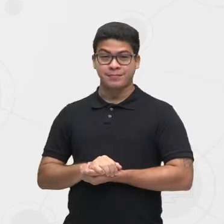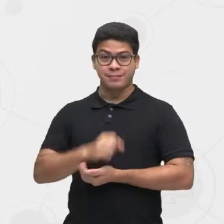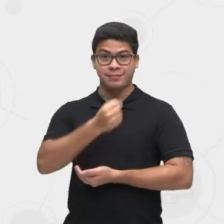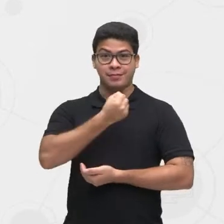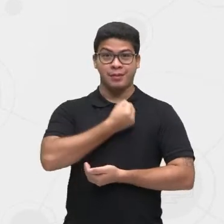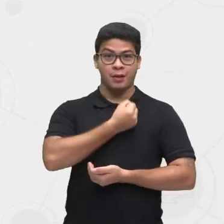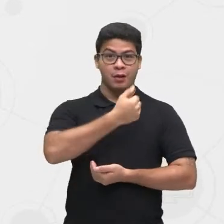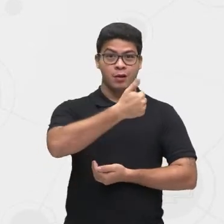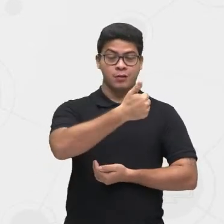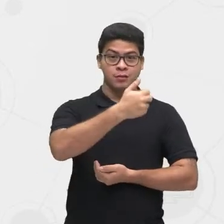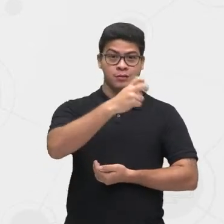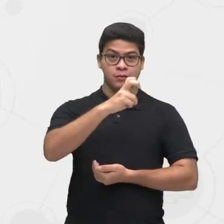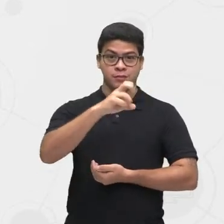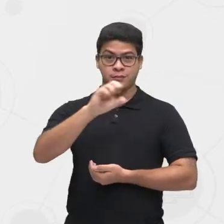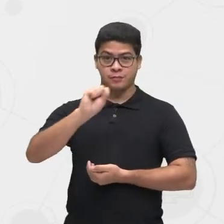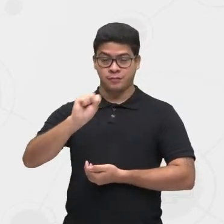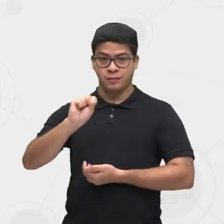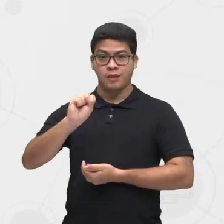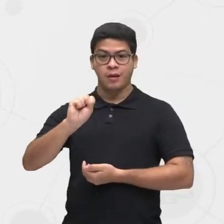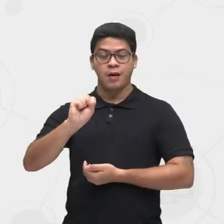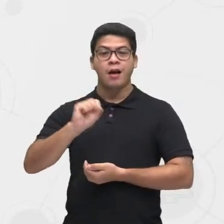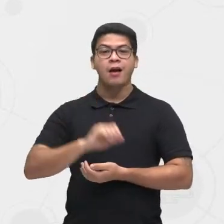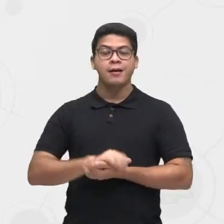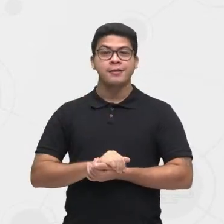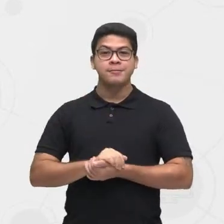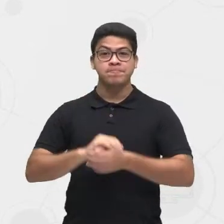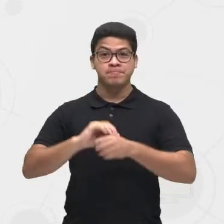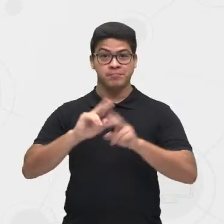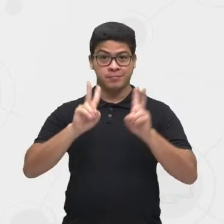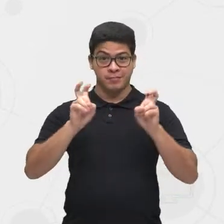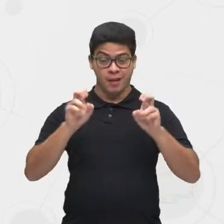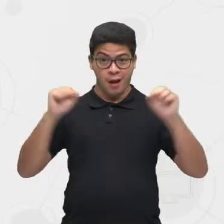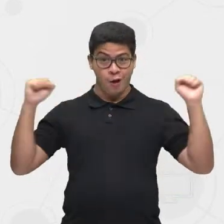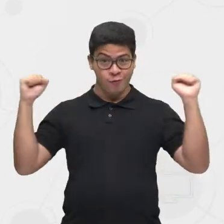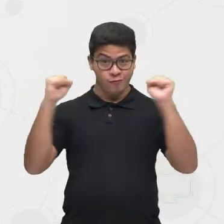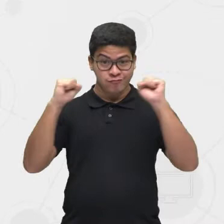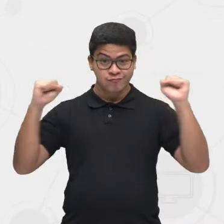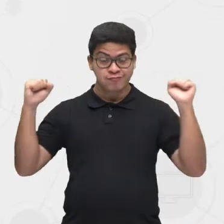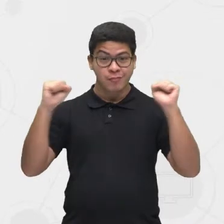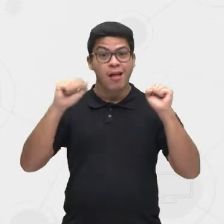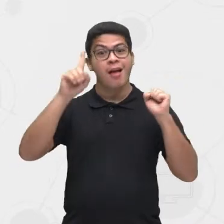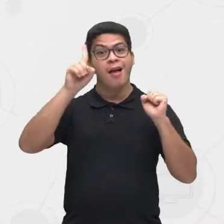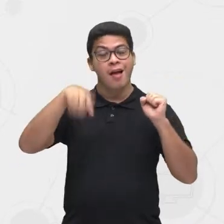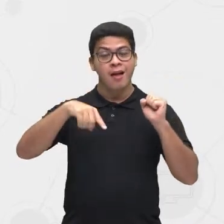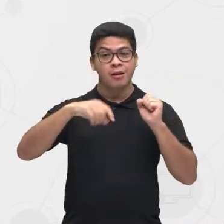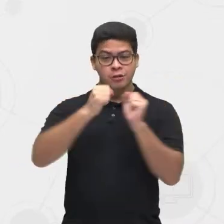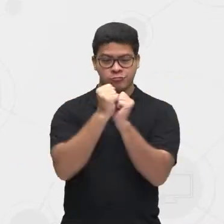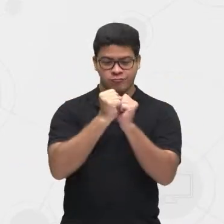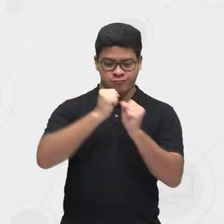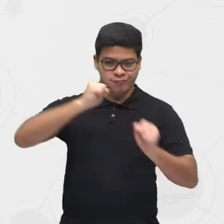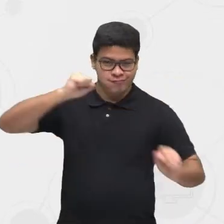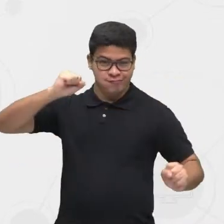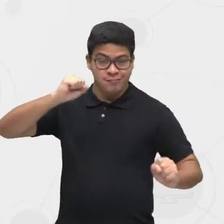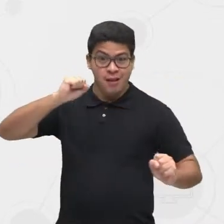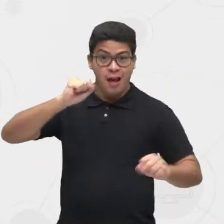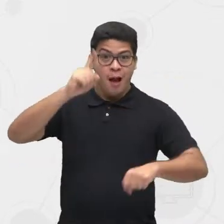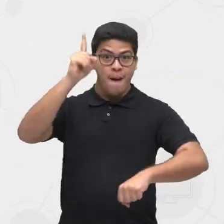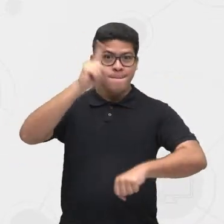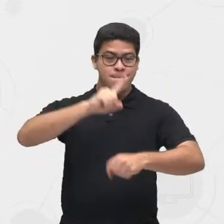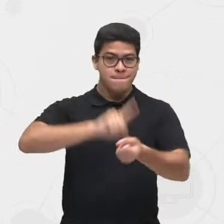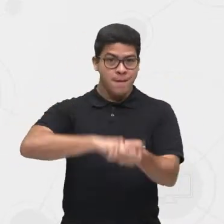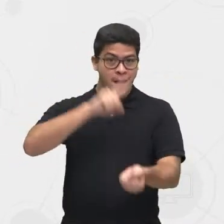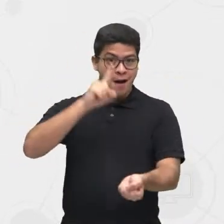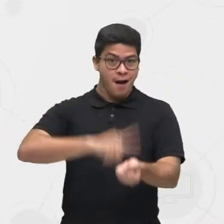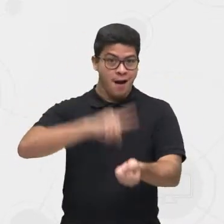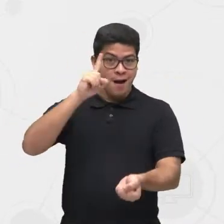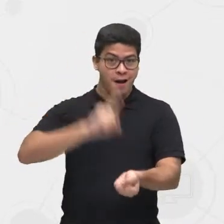aula 158, né? Educação física. Nós vamos falar aí, né, rapidamente, sobre